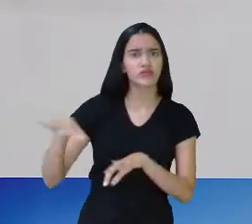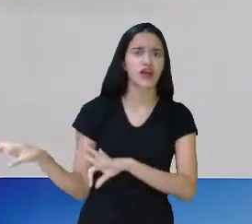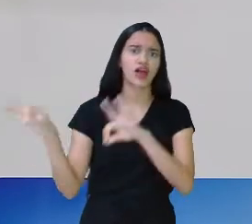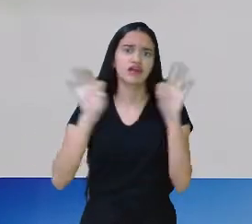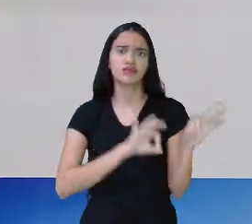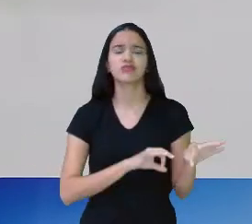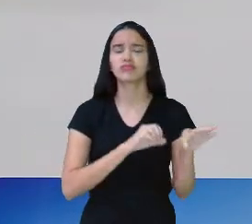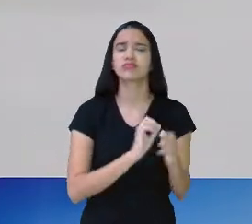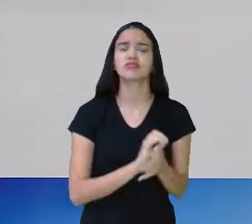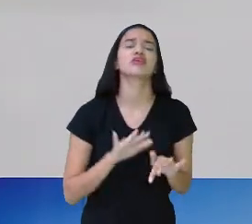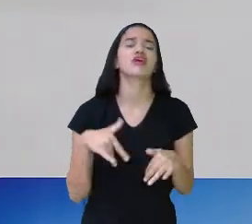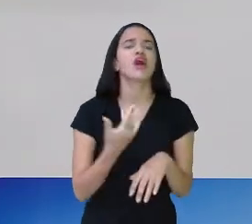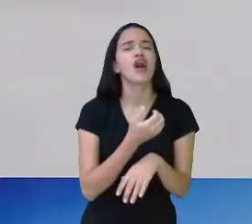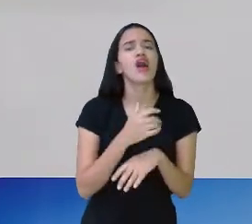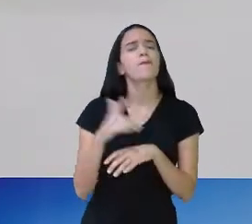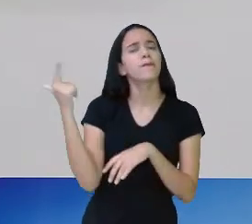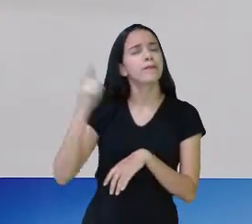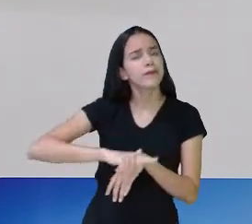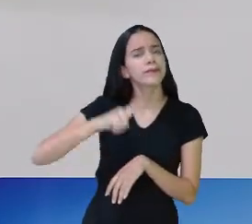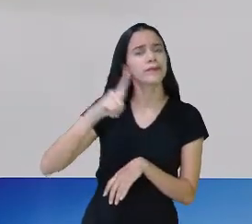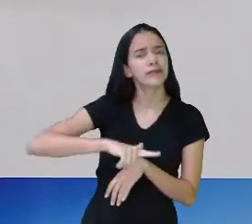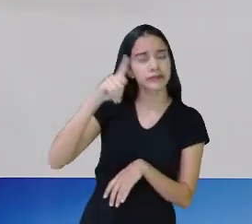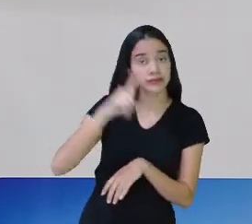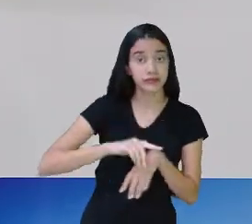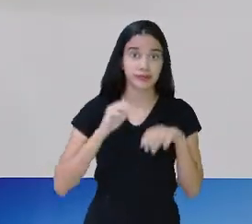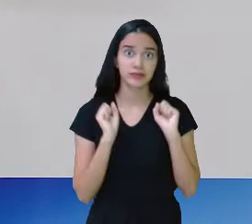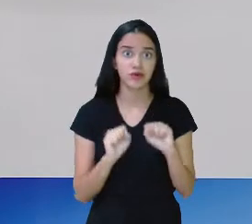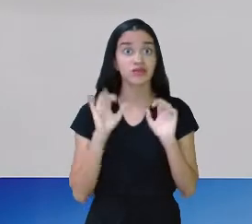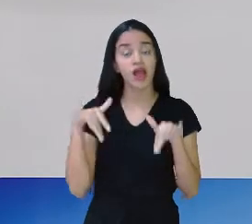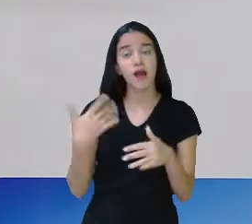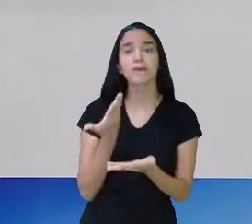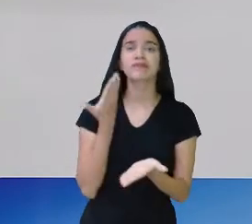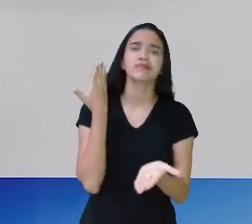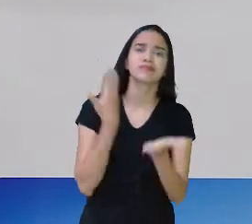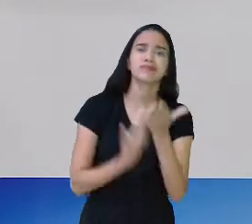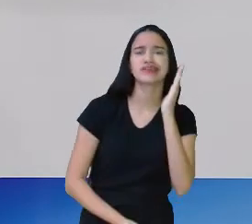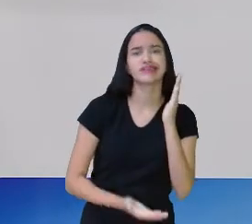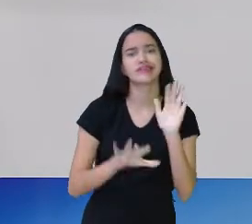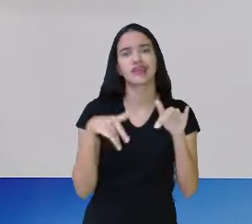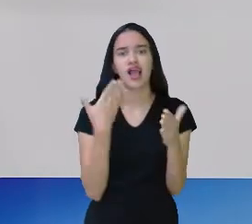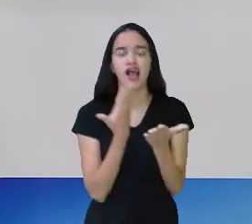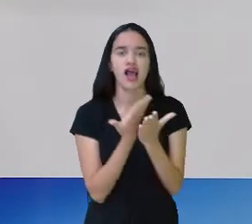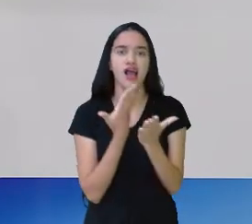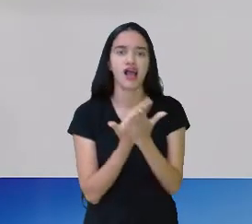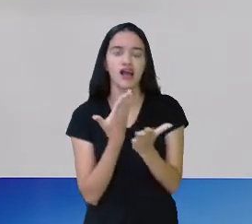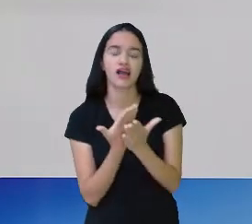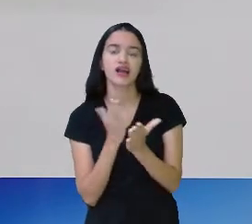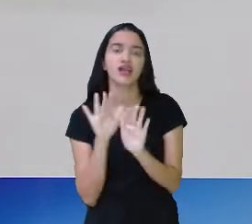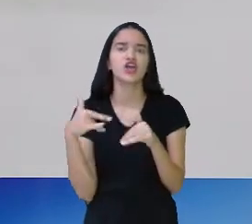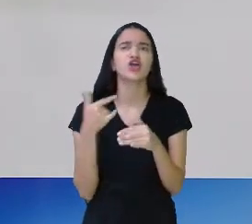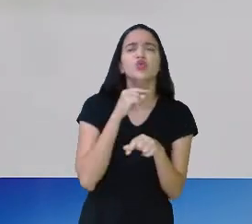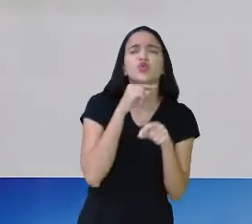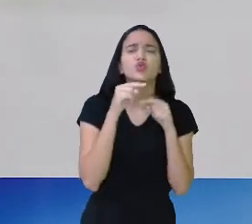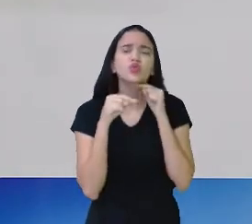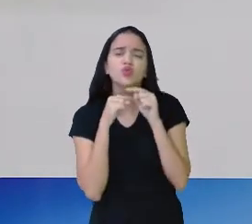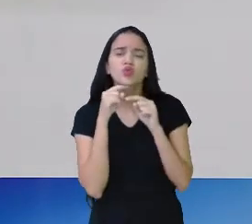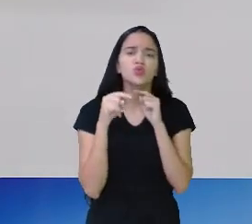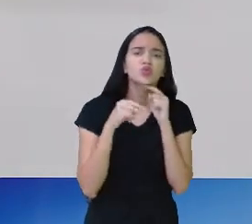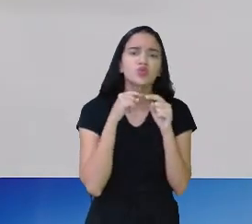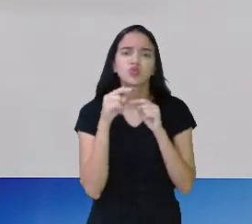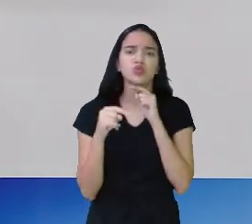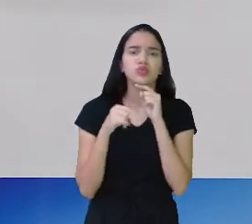assistirem quantas vezes vocês quiserem. Ah, professora, eu perdi um pedaço da aula. Ah, professora, eu fiquei em dúvida.